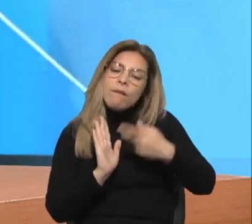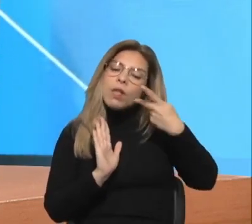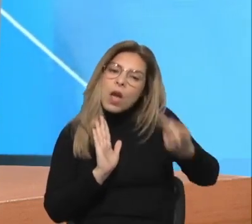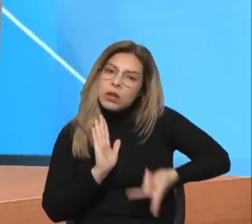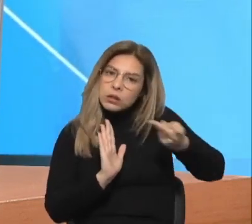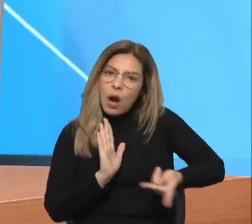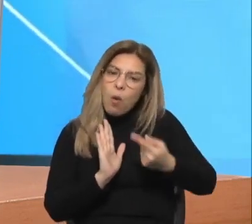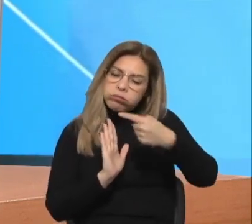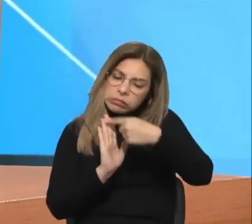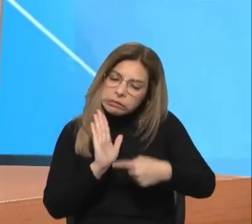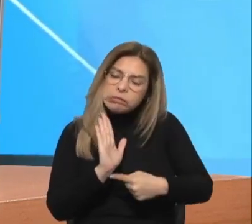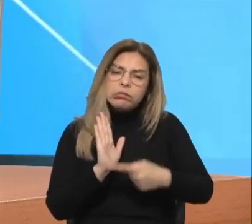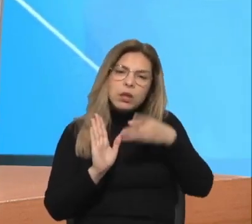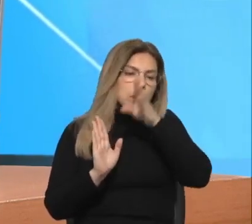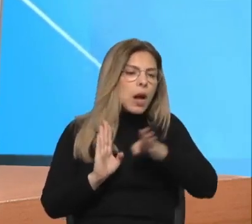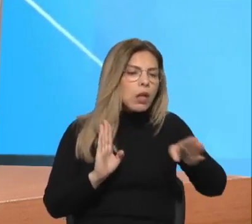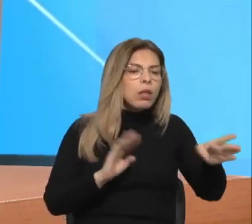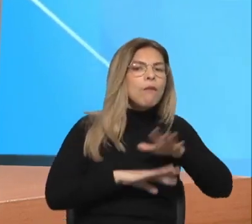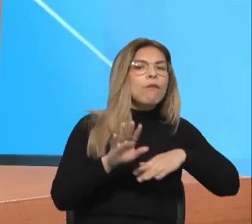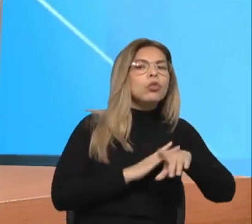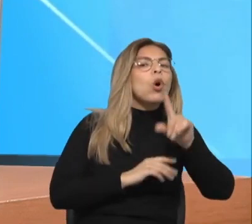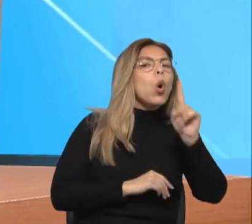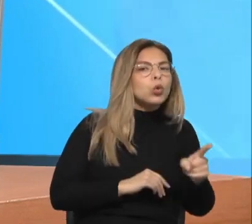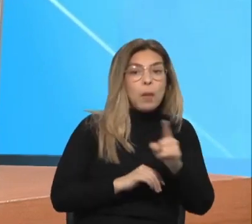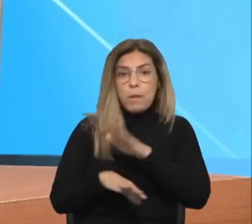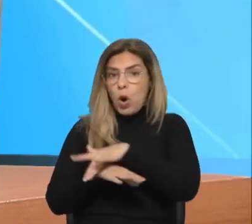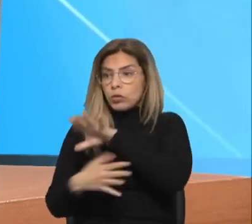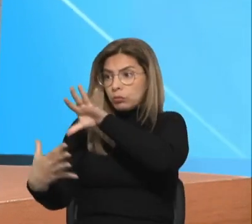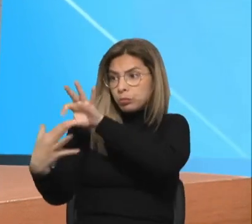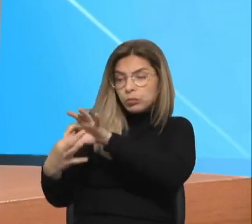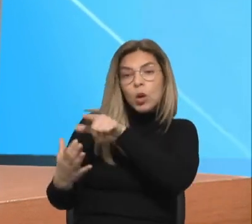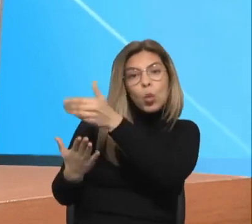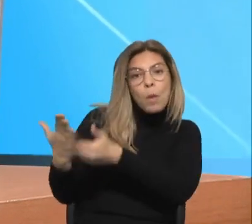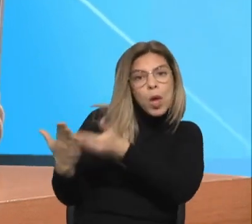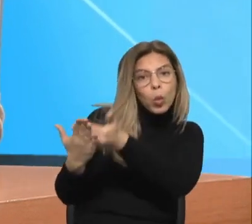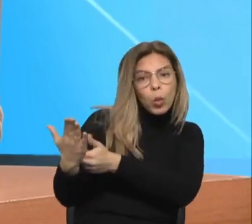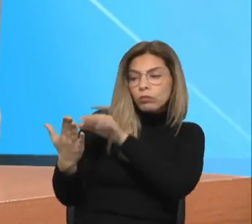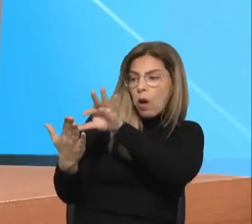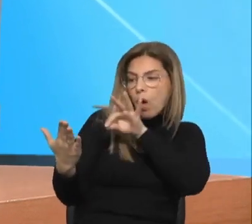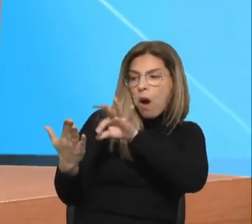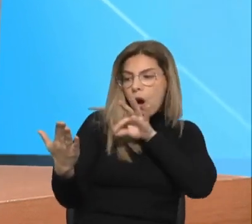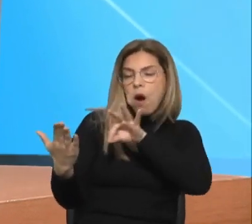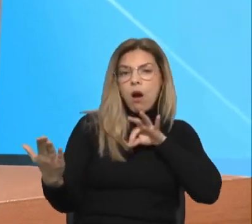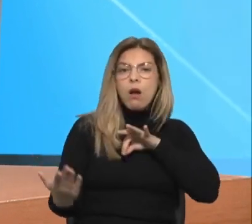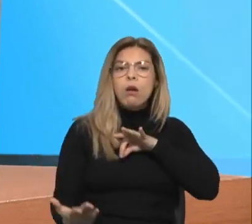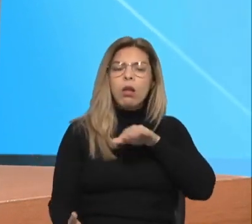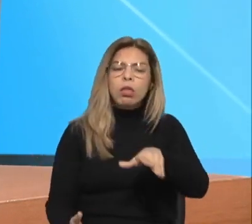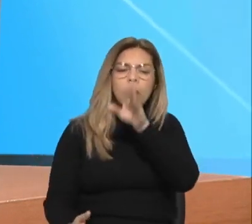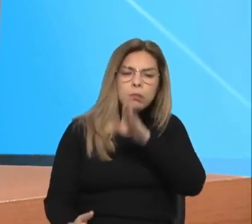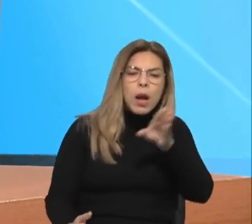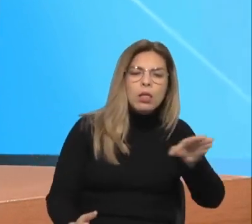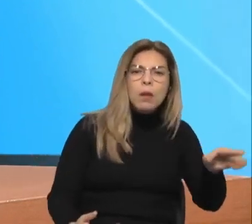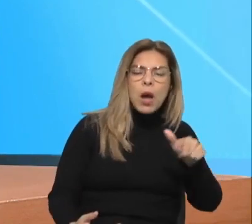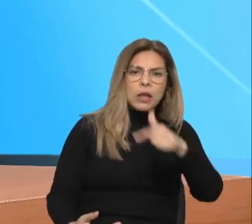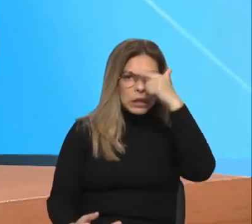é que efetivamente implementaram na linha deste documento, quais as maiores dificuldades e